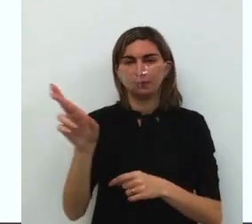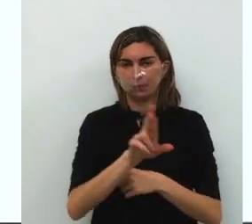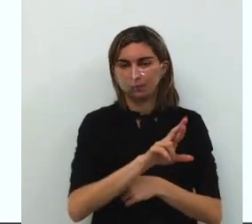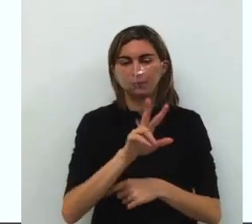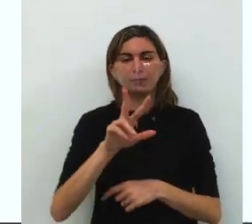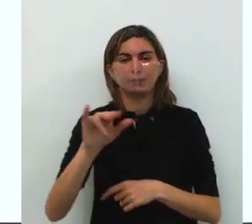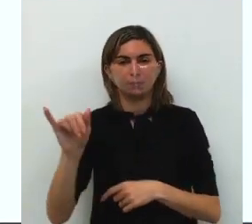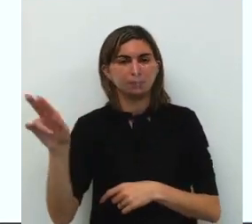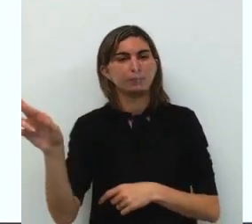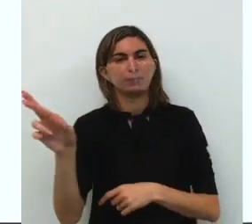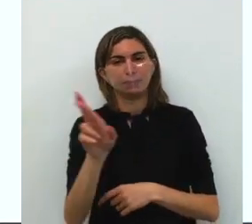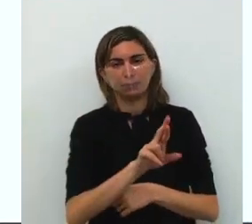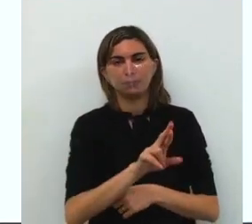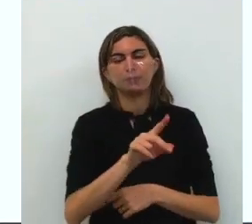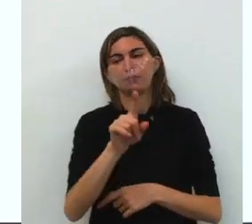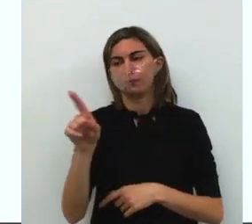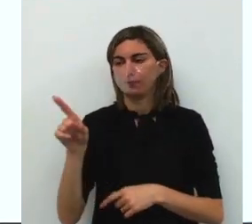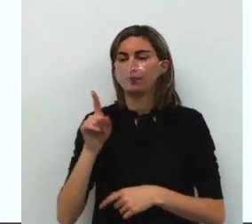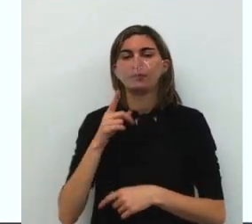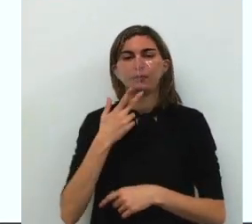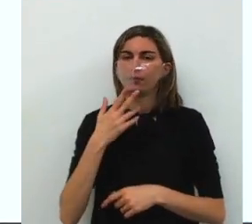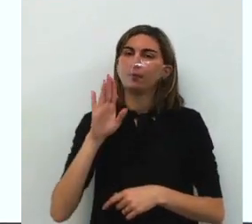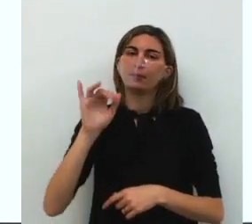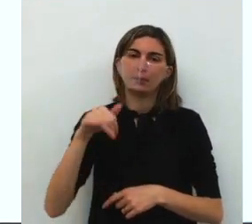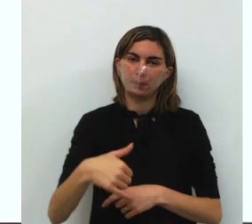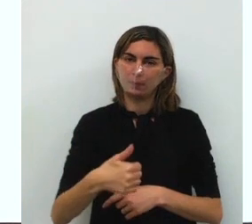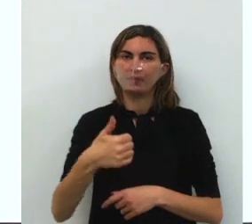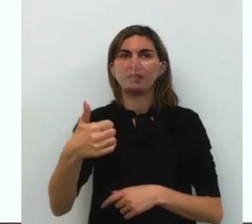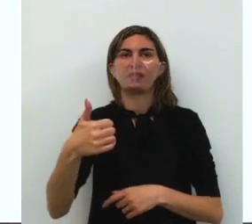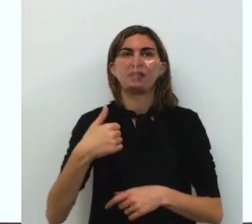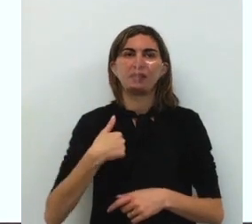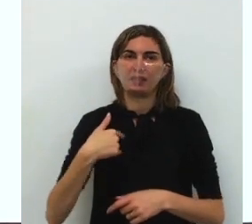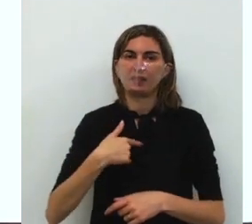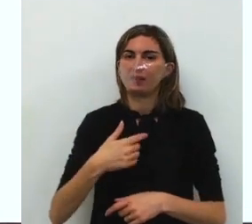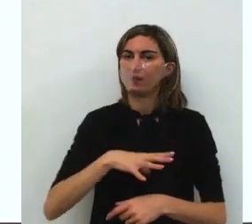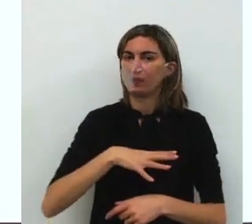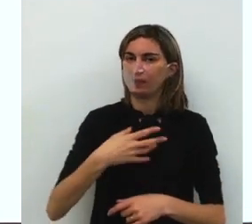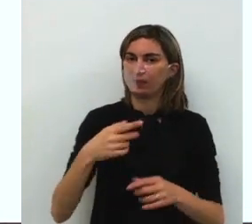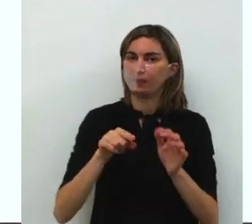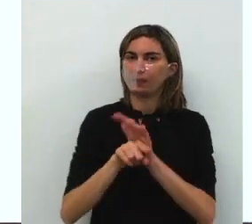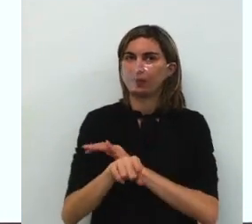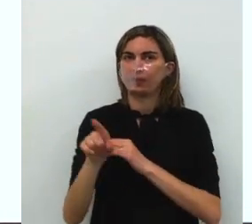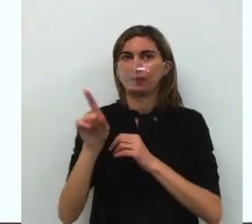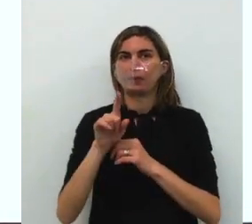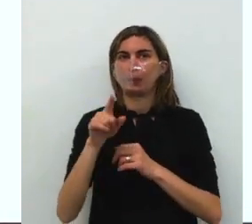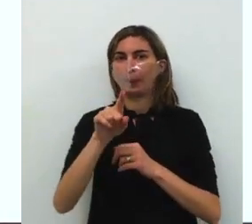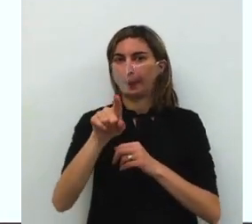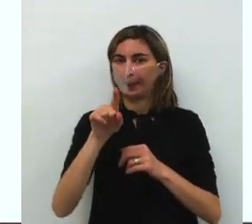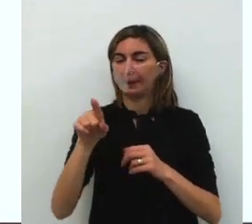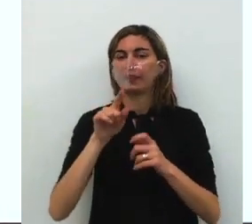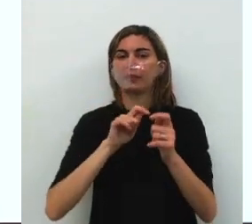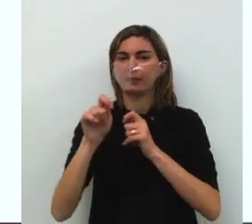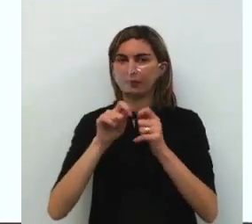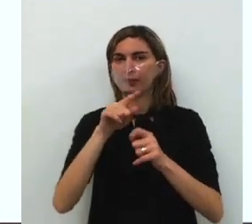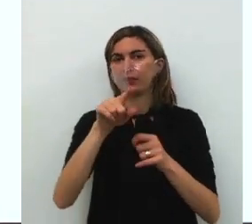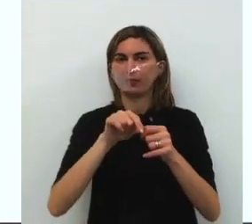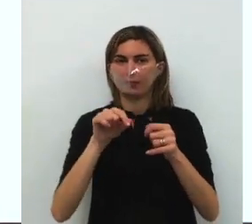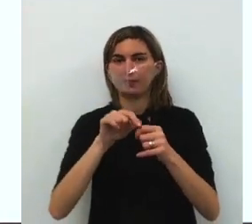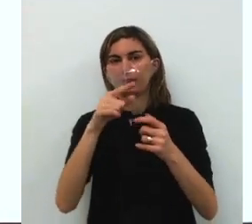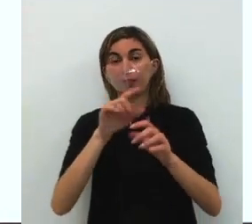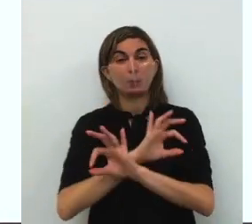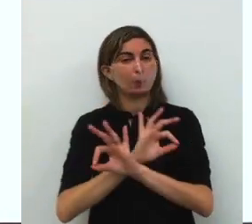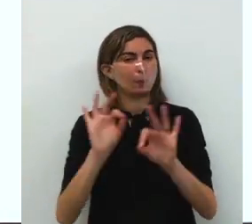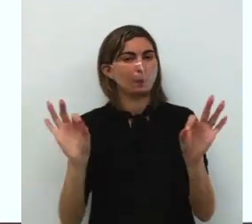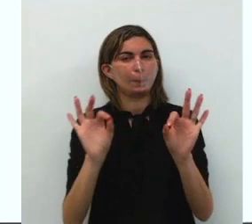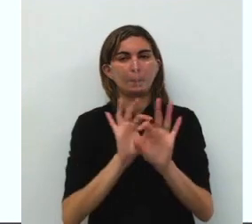vai responder. E aí o que? Você diz, bem feito, eu não teria coragem de fazer essa pergunta, mas esse entrevistador ele